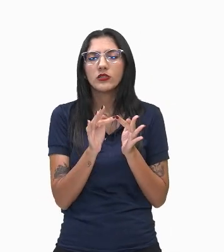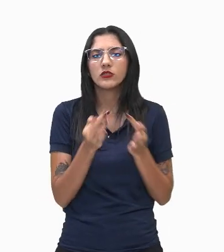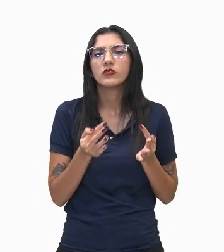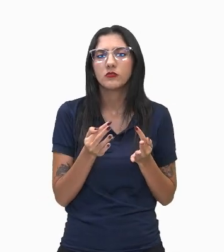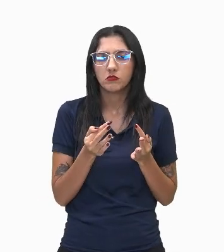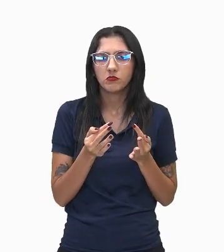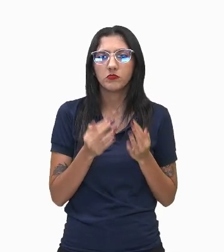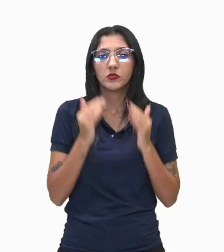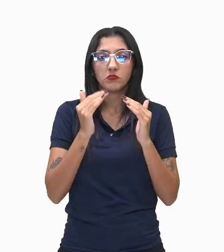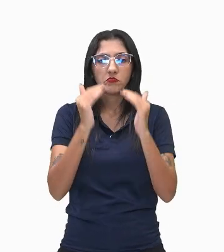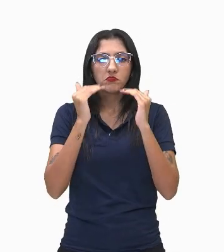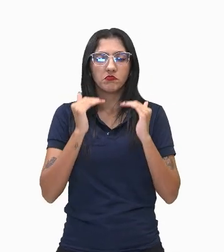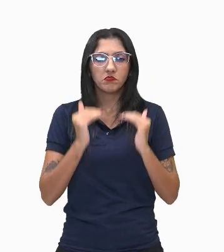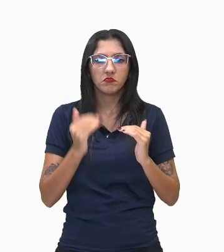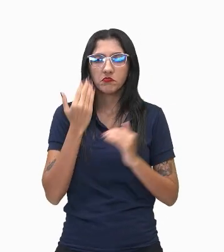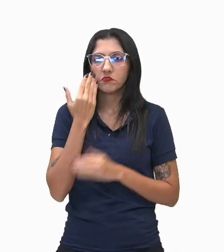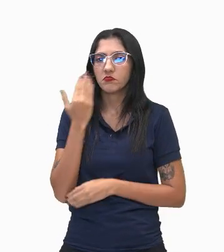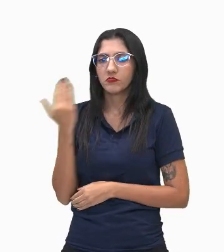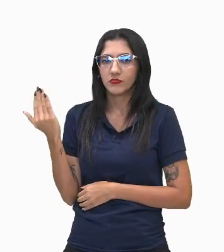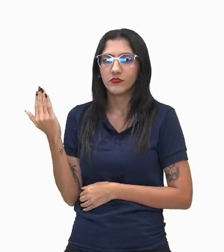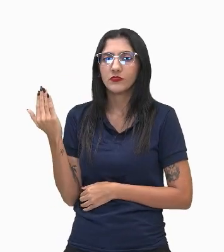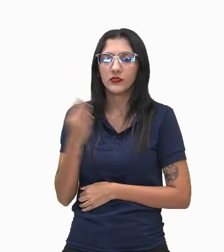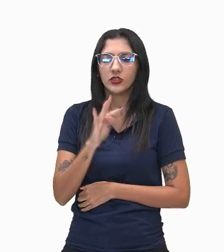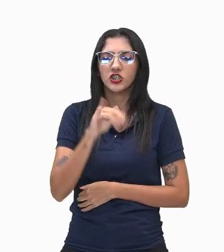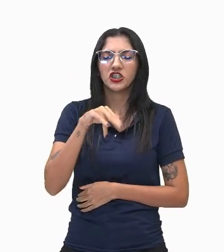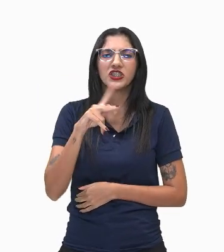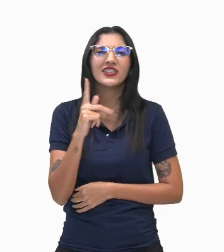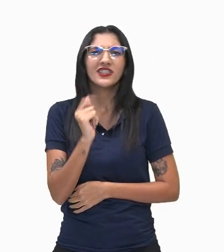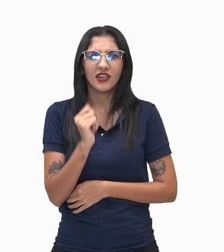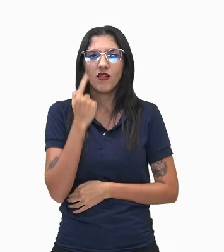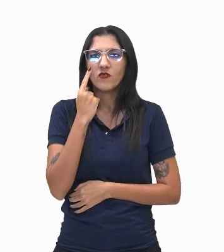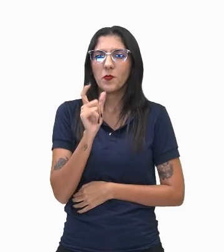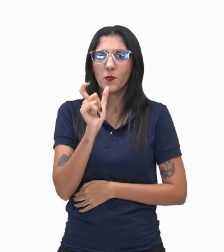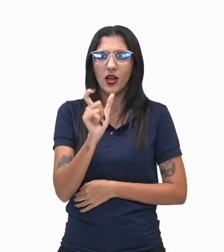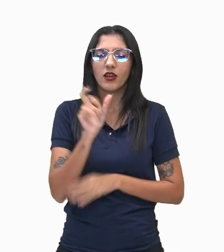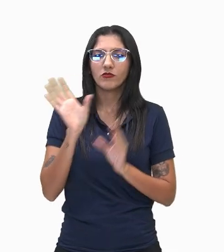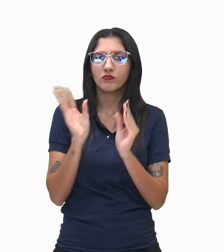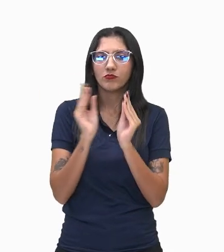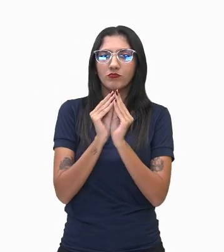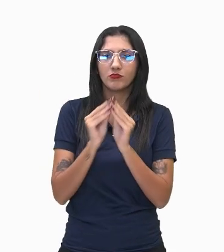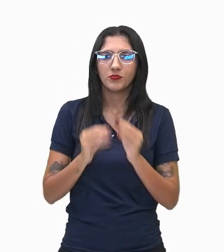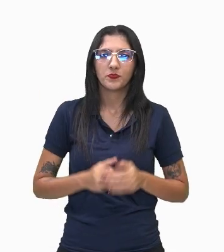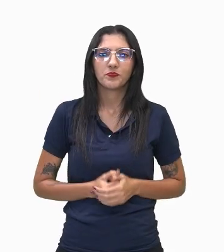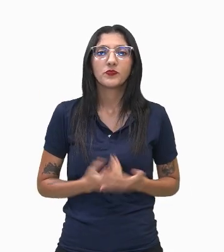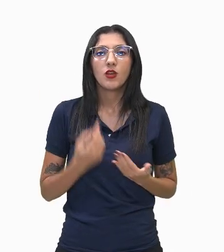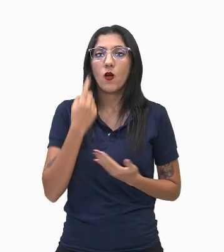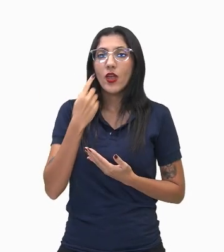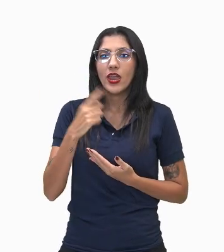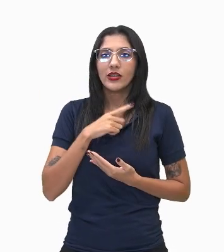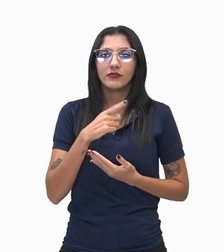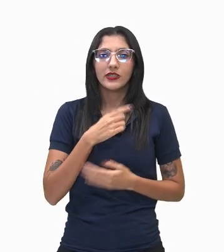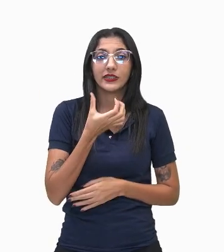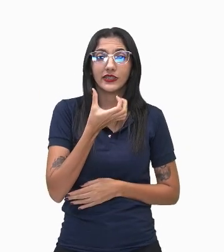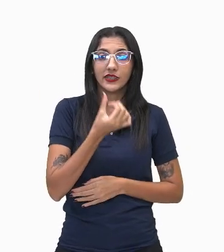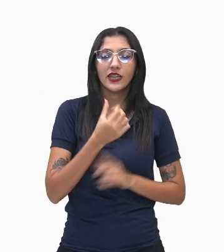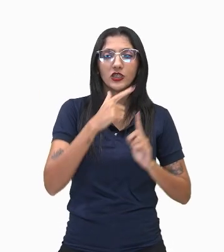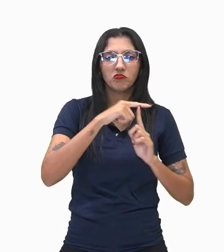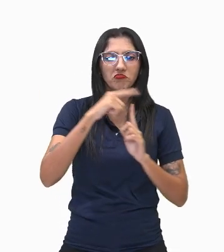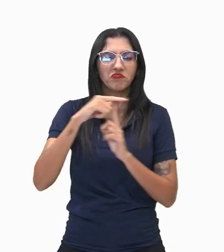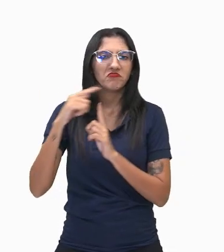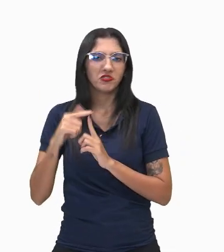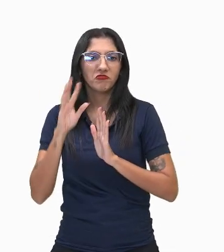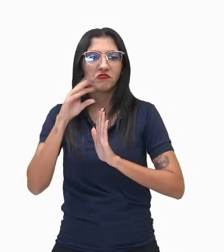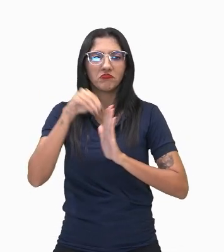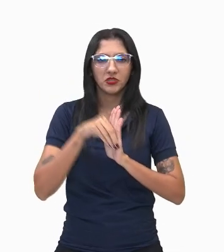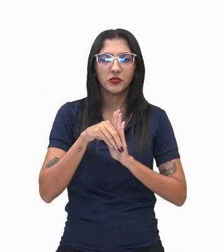chegado cedo, tempo verbal composto. O modo indicativo possui 6 tempos simples.